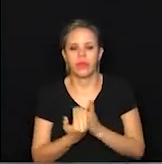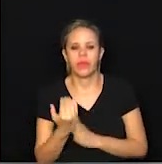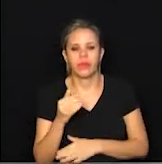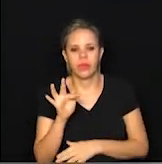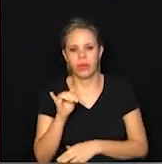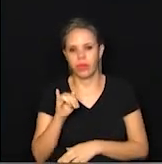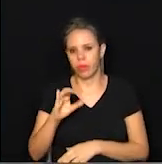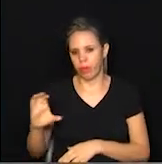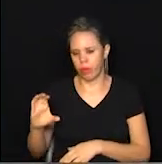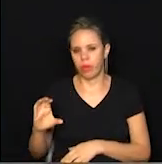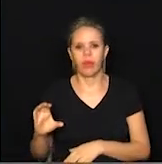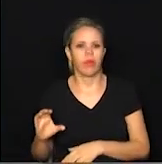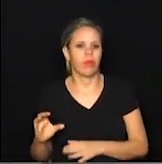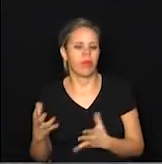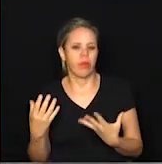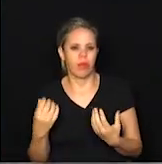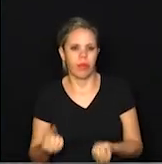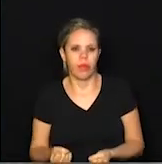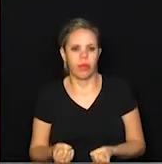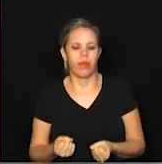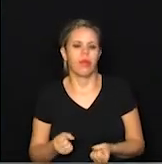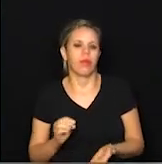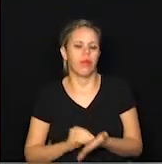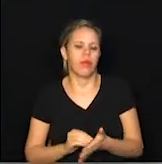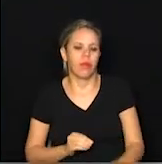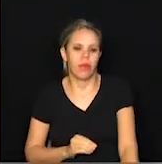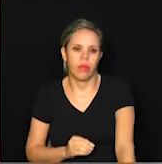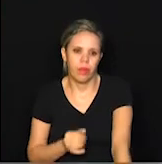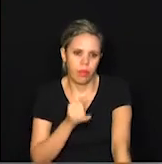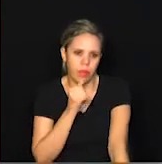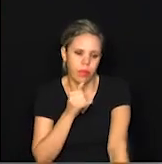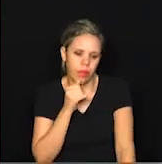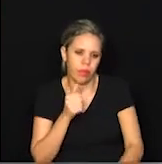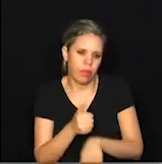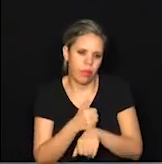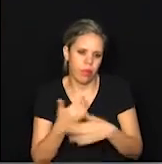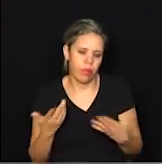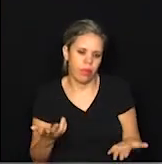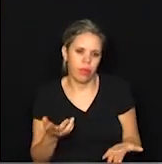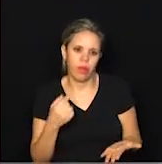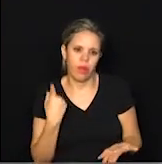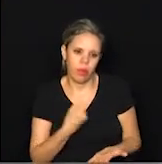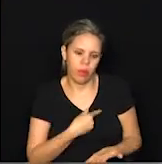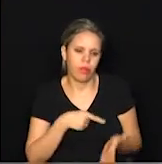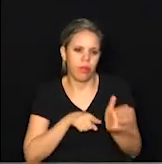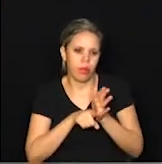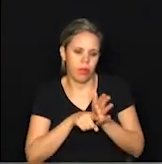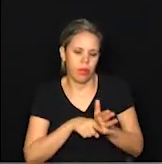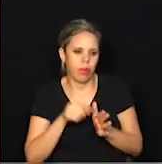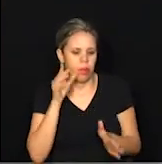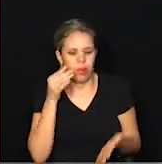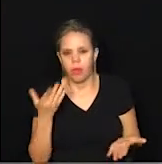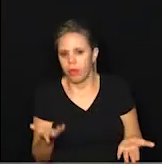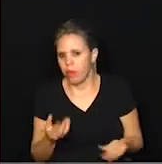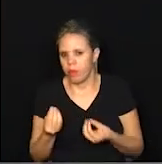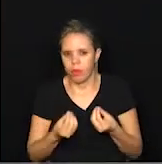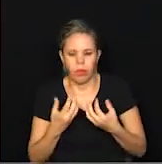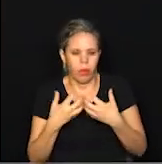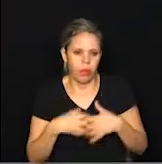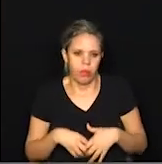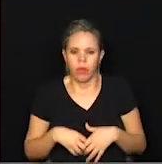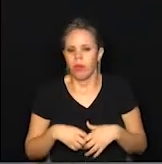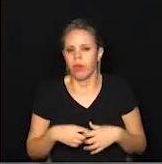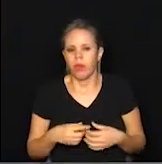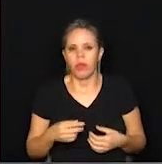FIEC para abraçar essa lacuna. A questão dos assessores, a gente vai absorvê-los como